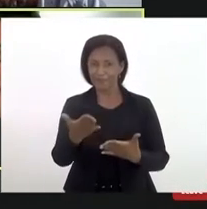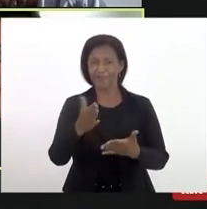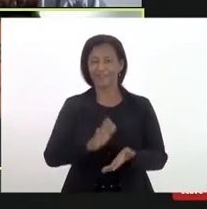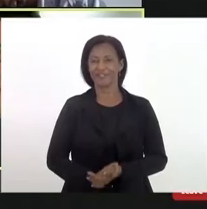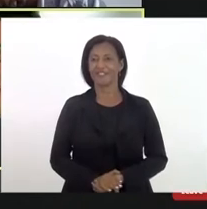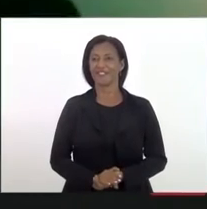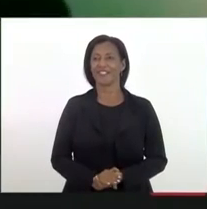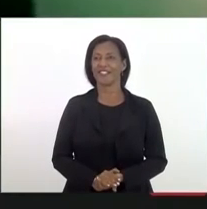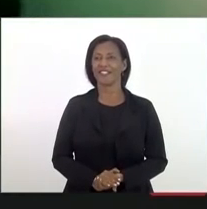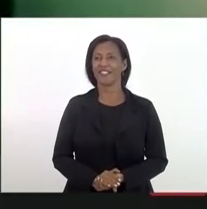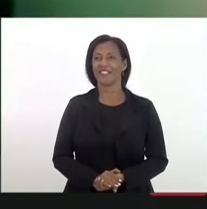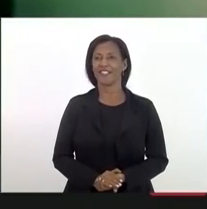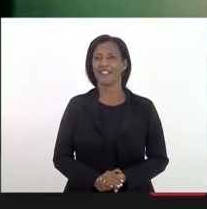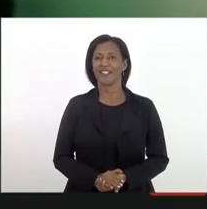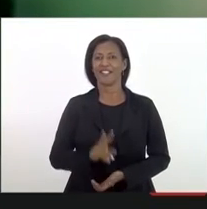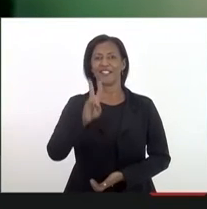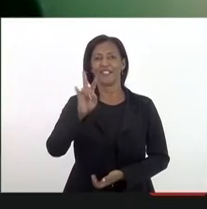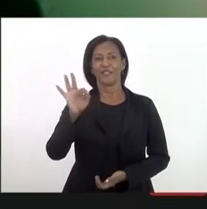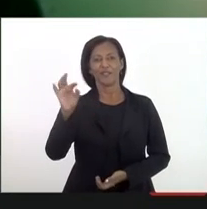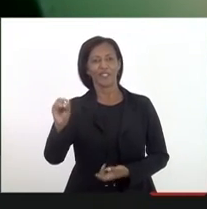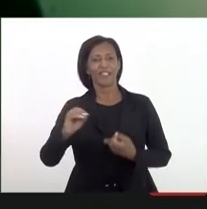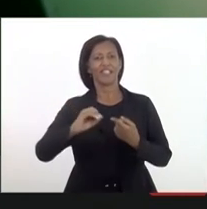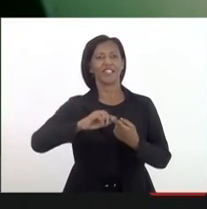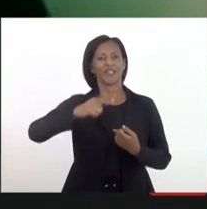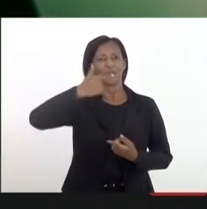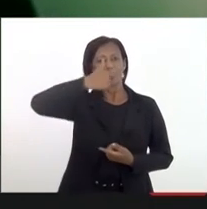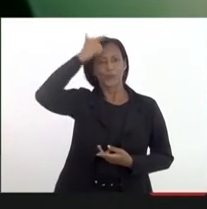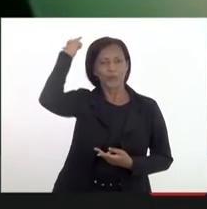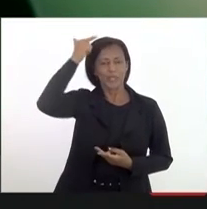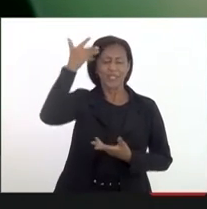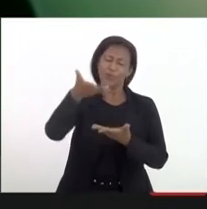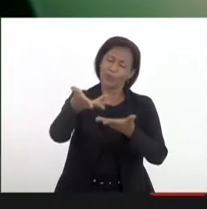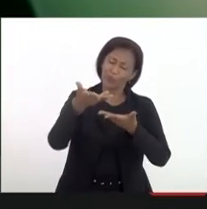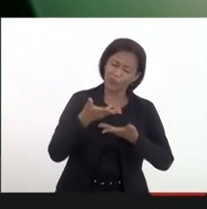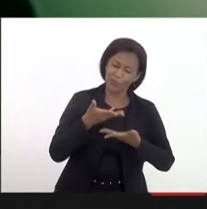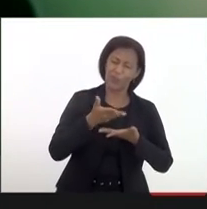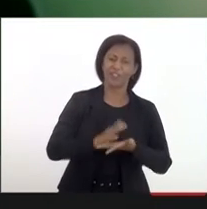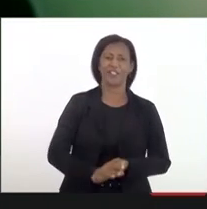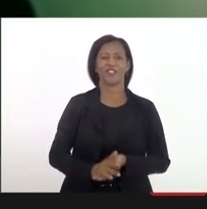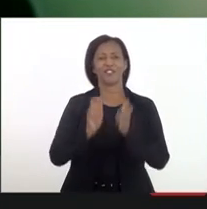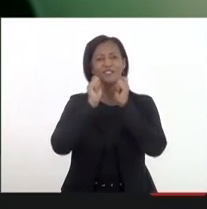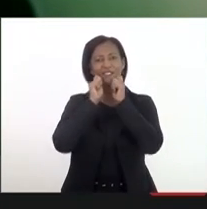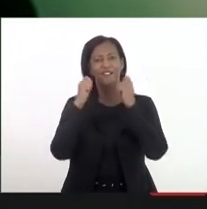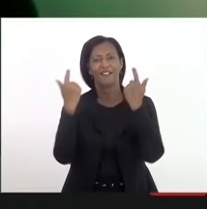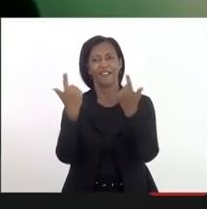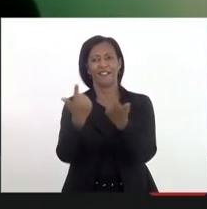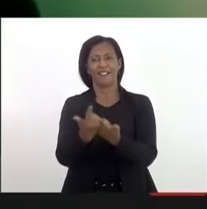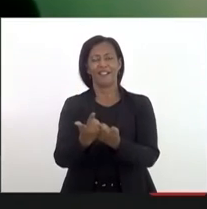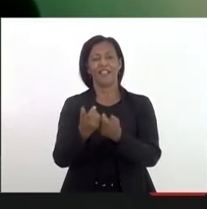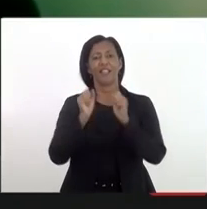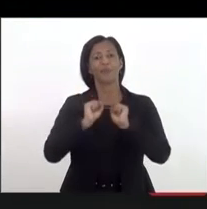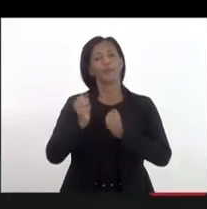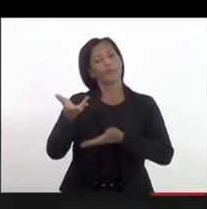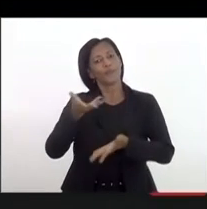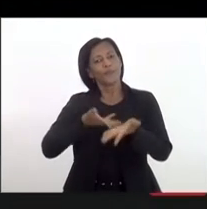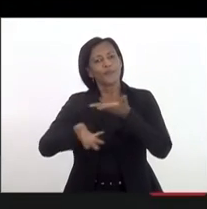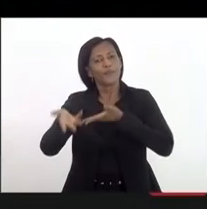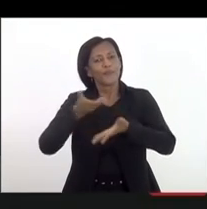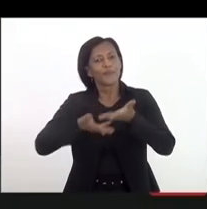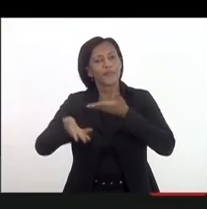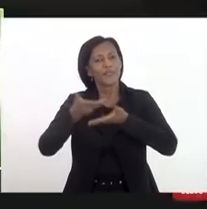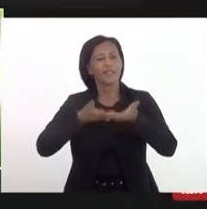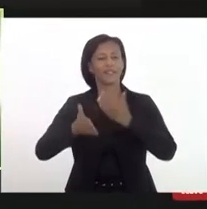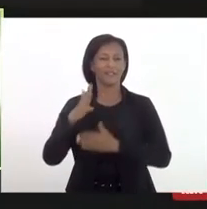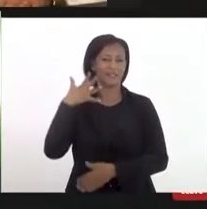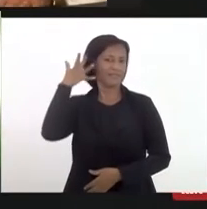Geisa, Victor, a Luiz Paulo, o convite da Alerj em poder participar desse